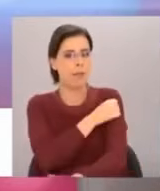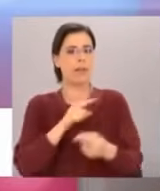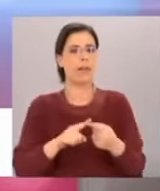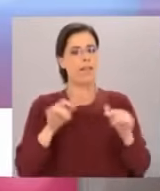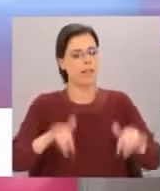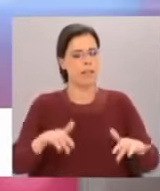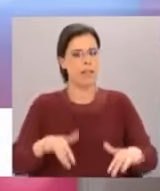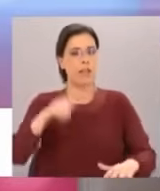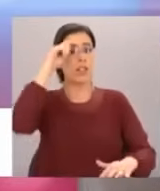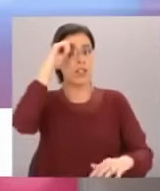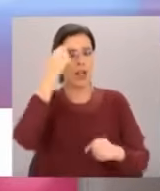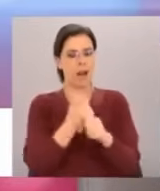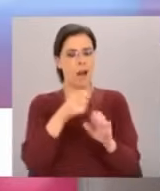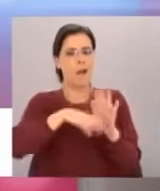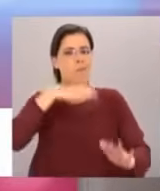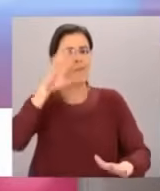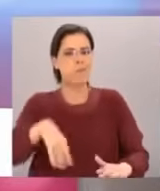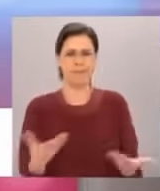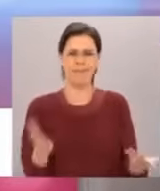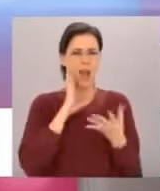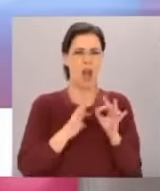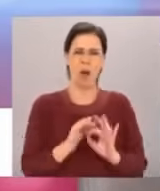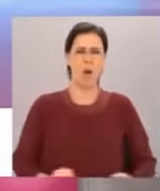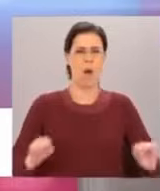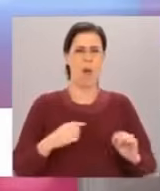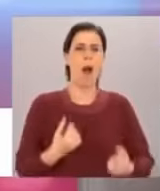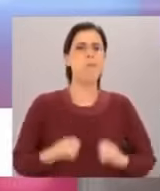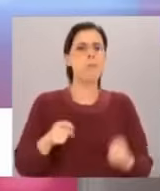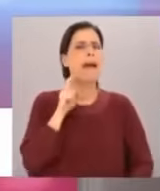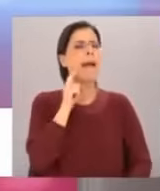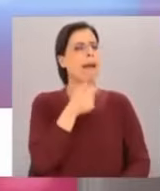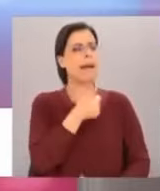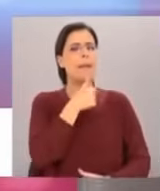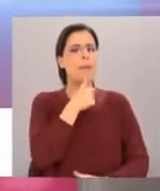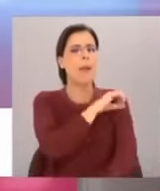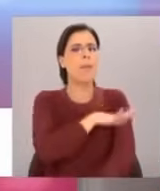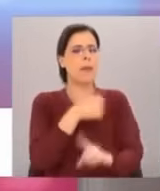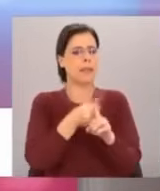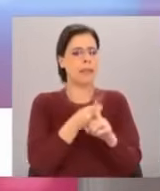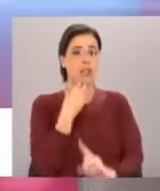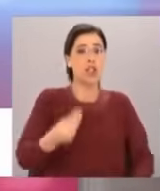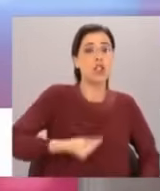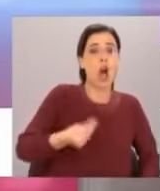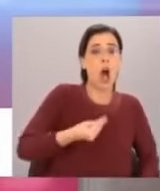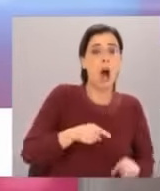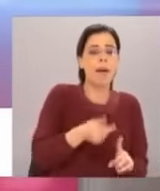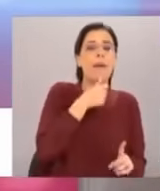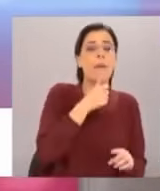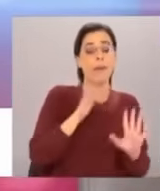e acabar com os estágios empregos precários que não faz qualquer sentido não conseguimos garantir este combate à pobreza desde a idade muito jovem